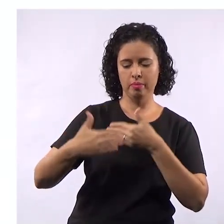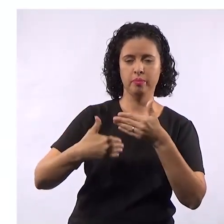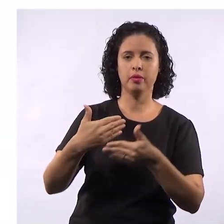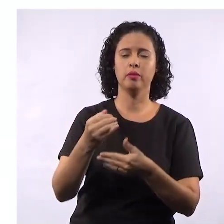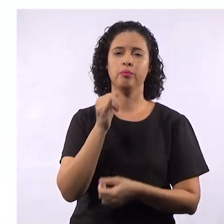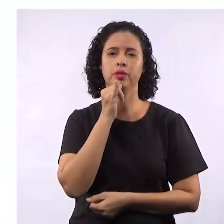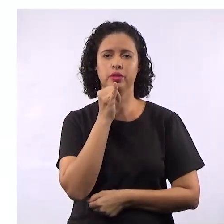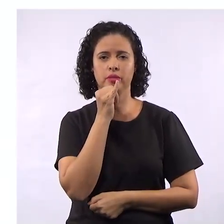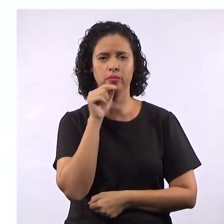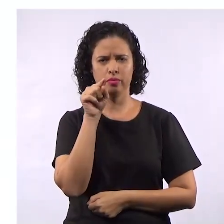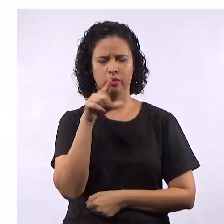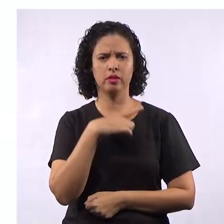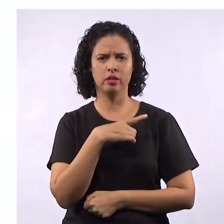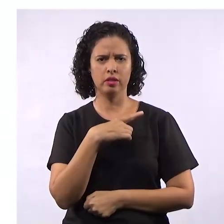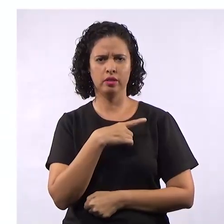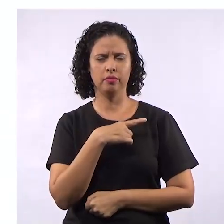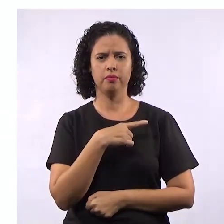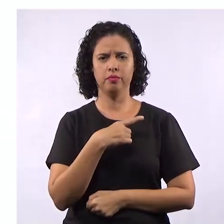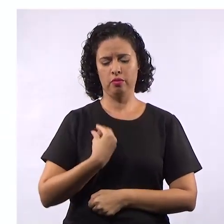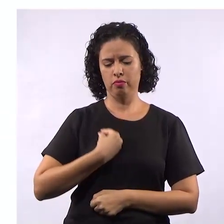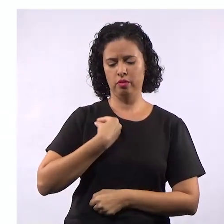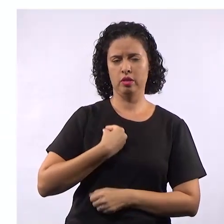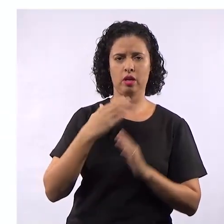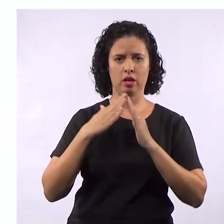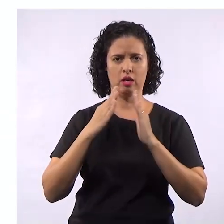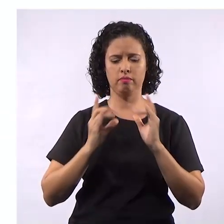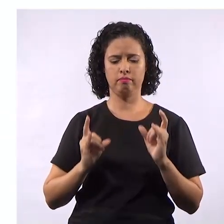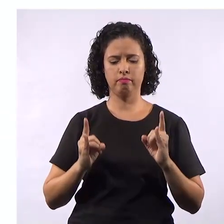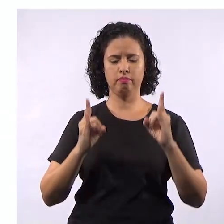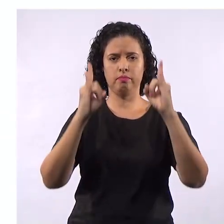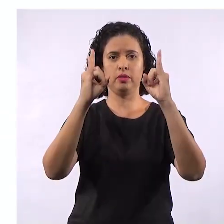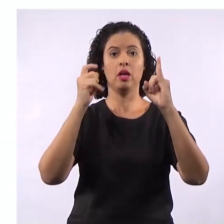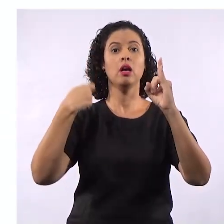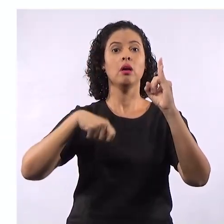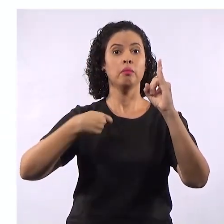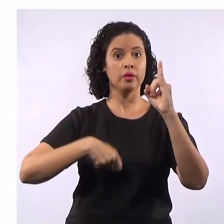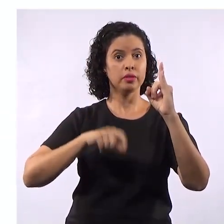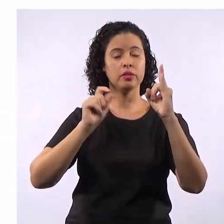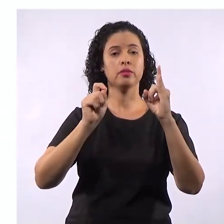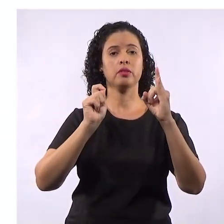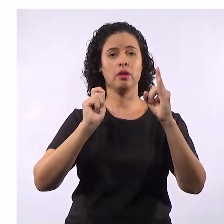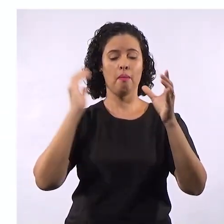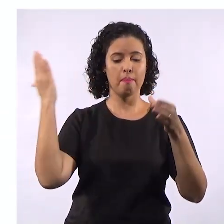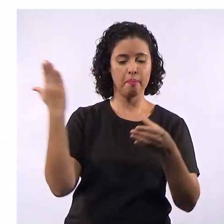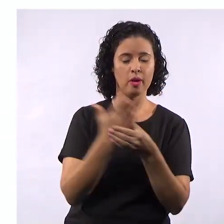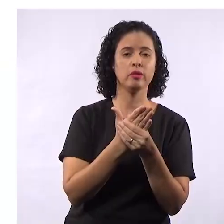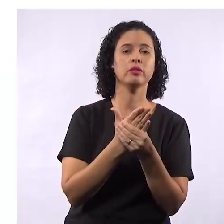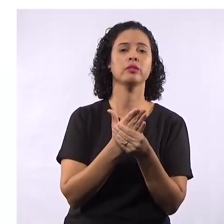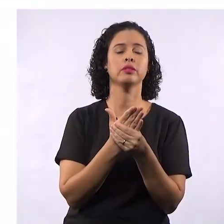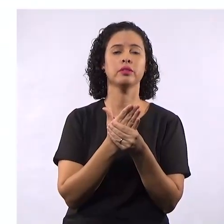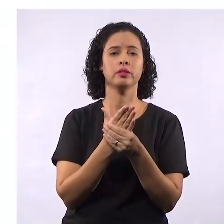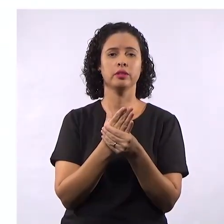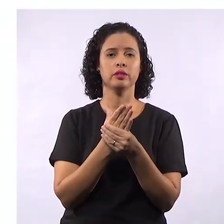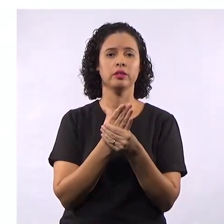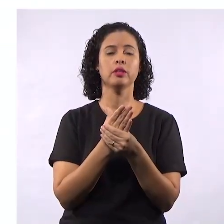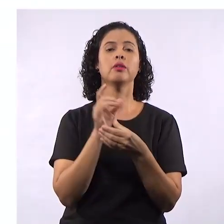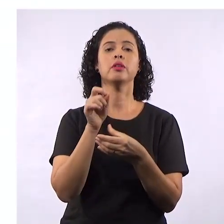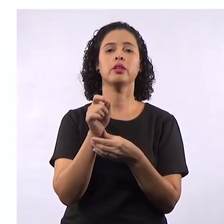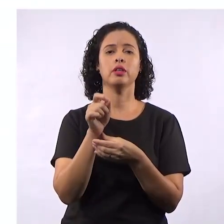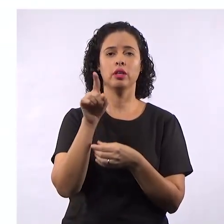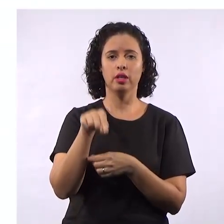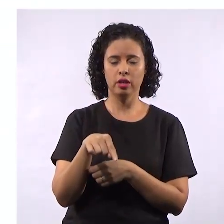ela adquiriu a personalidade civil, né? Porque ela nasceu com vida e posteriormente ela vai ter uma certidão